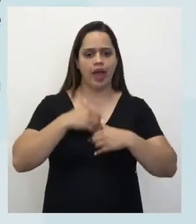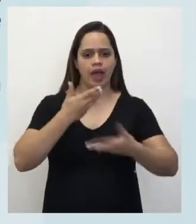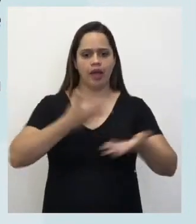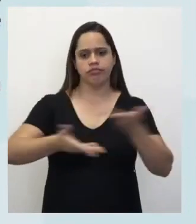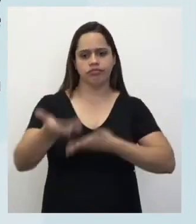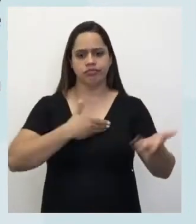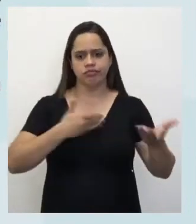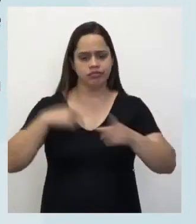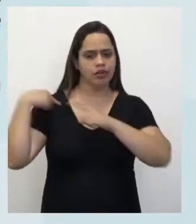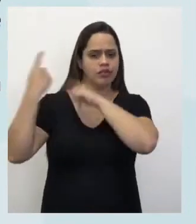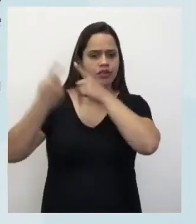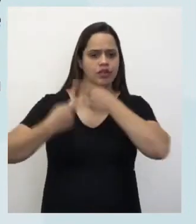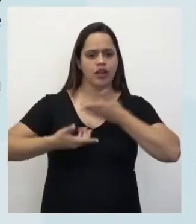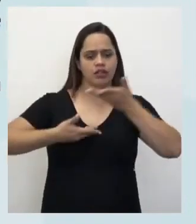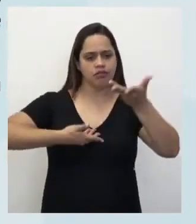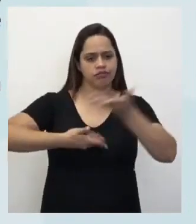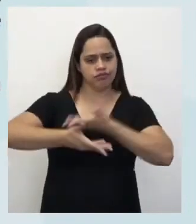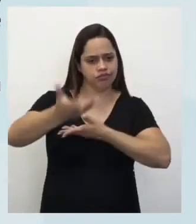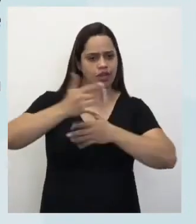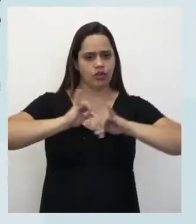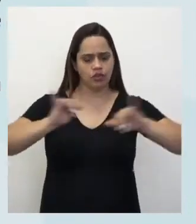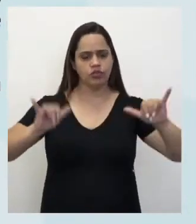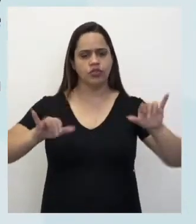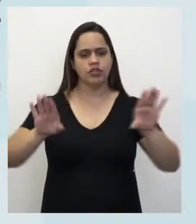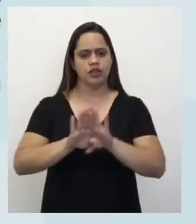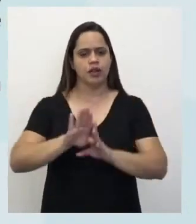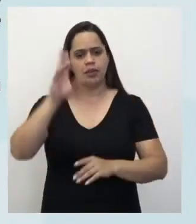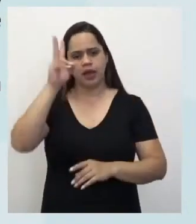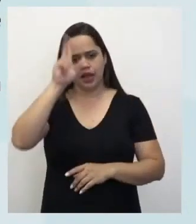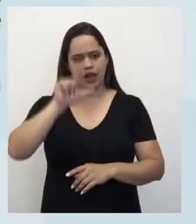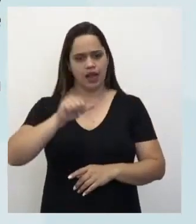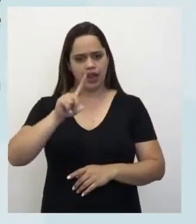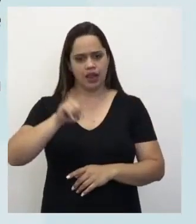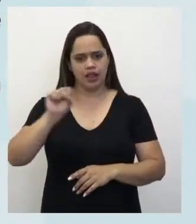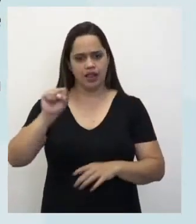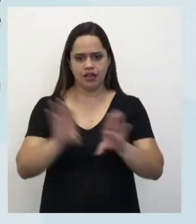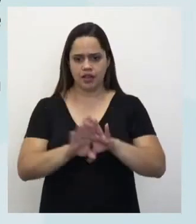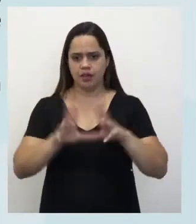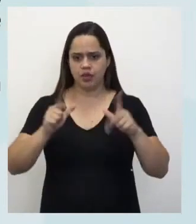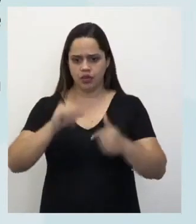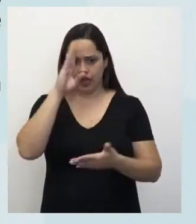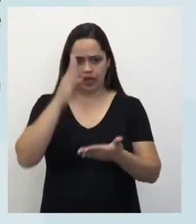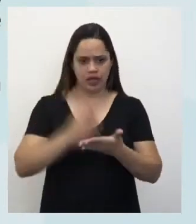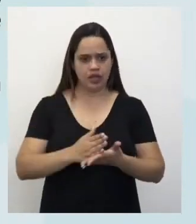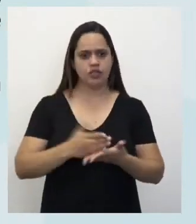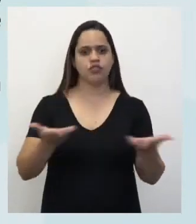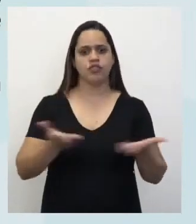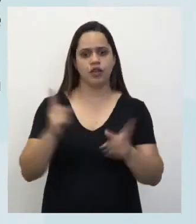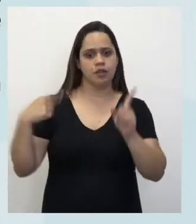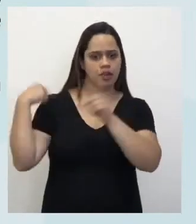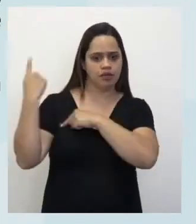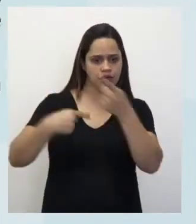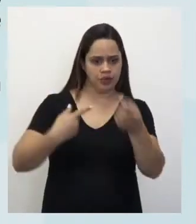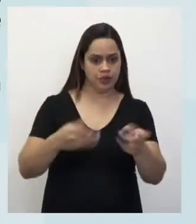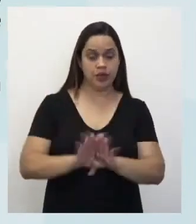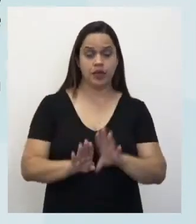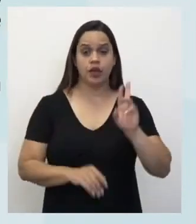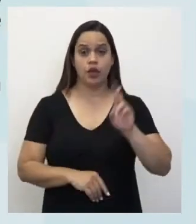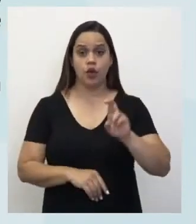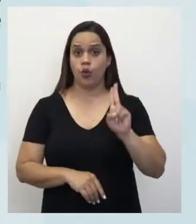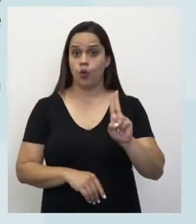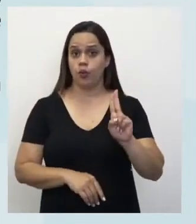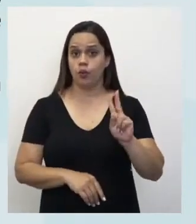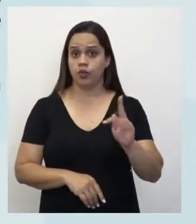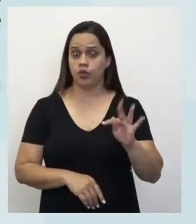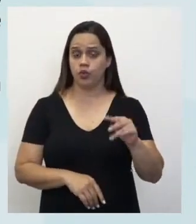histórias, as crenças, os costumes, né, das gerações anteriores para as gerações posteriores. E também a questão da ruptura,